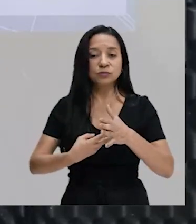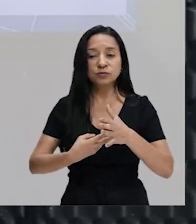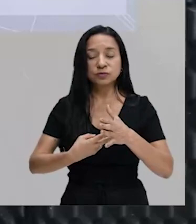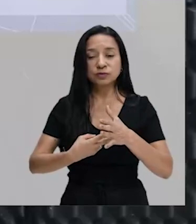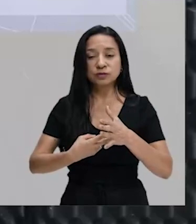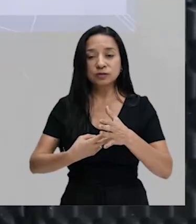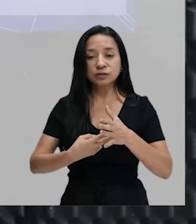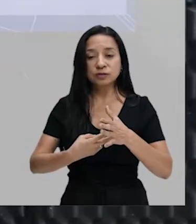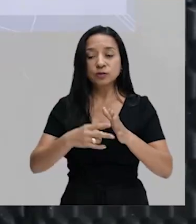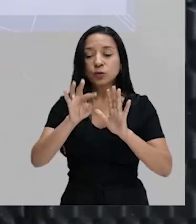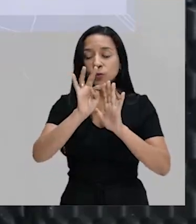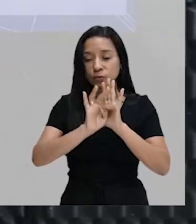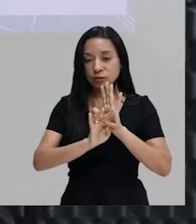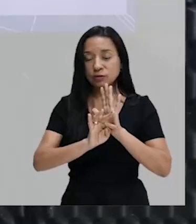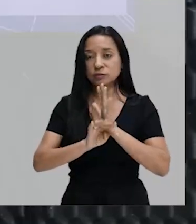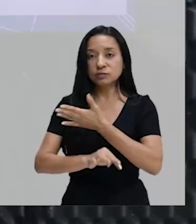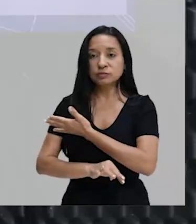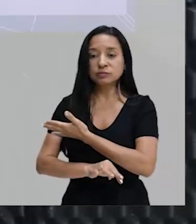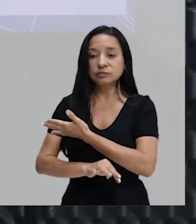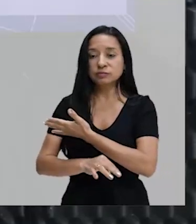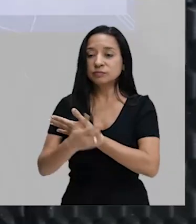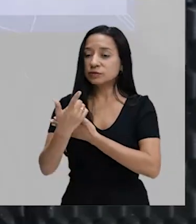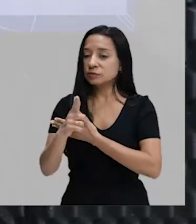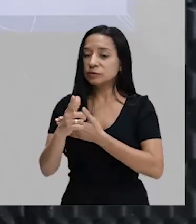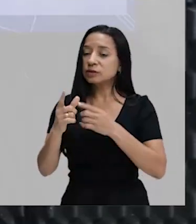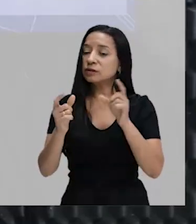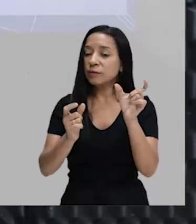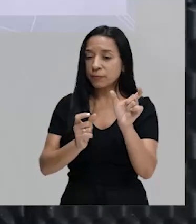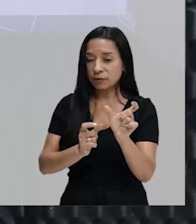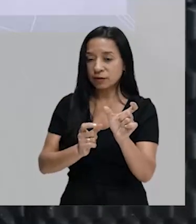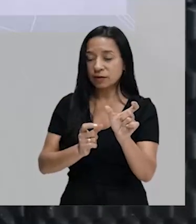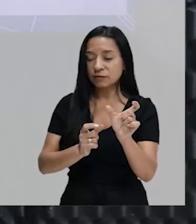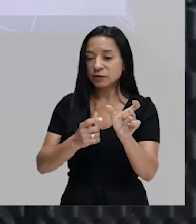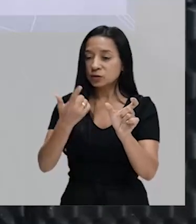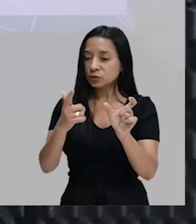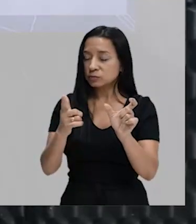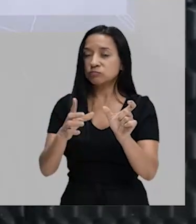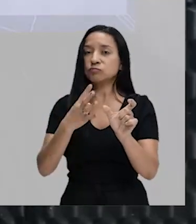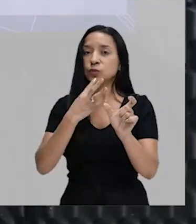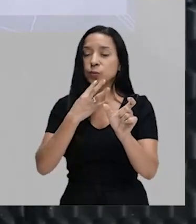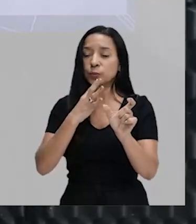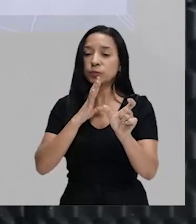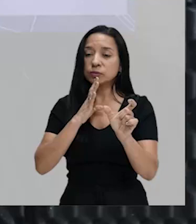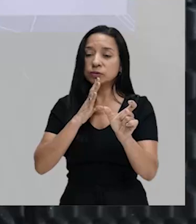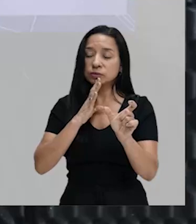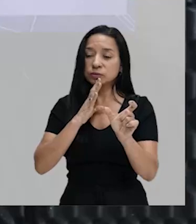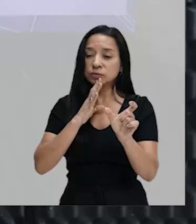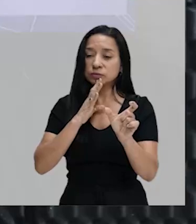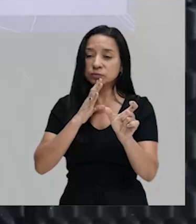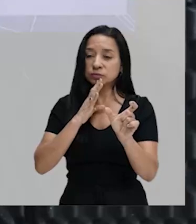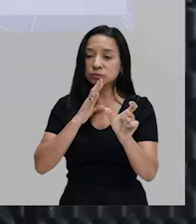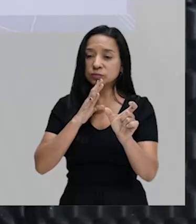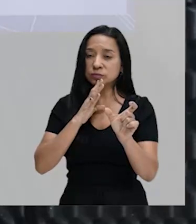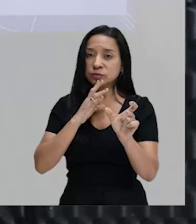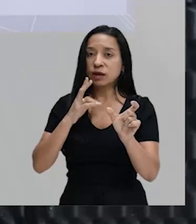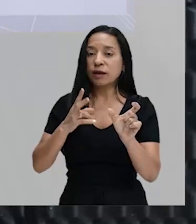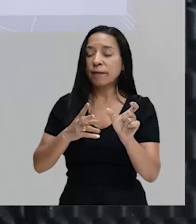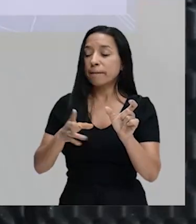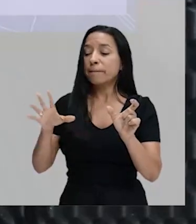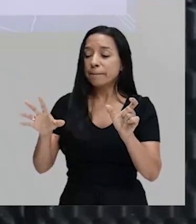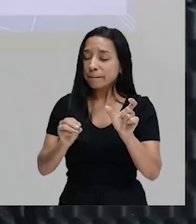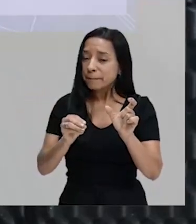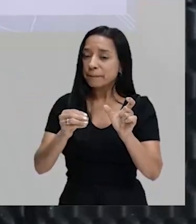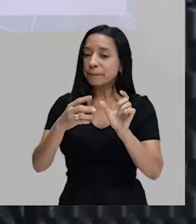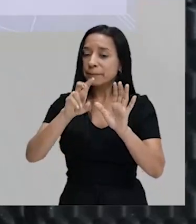mesmo texto aqui, eu não tenha palavras que vocês não tenham ainda conhecimento. Então, quando a gente pega um texto dessa